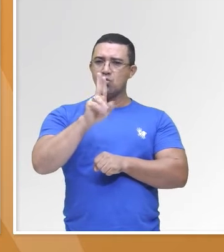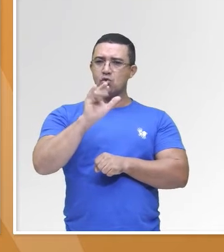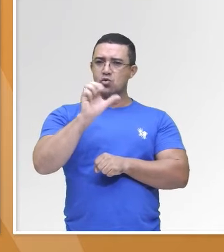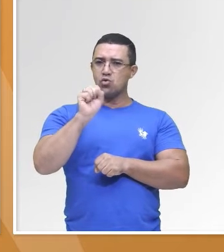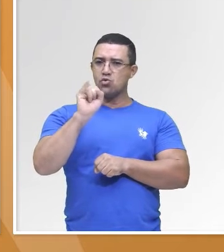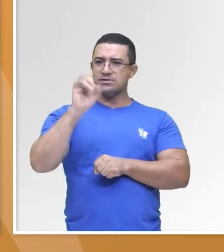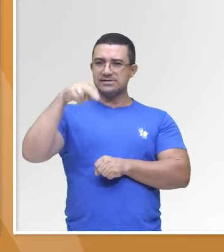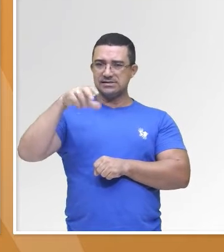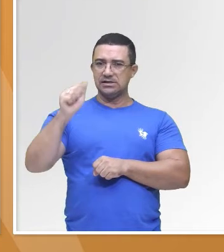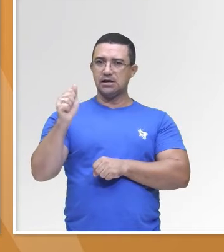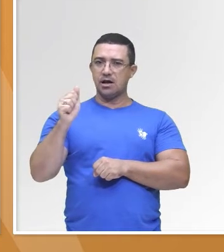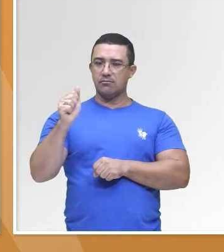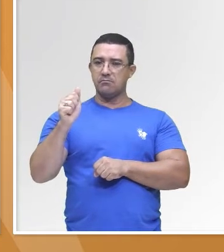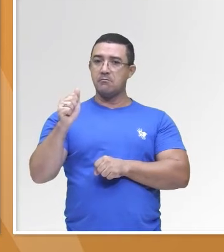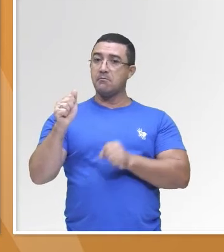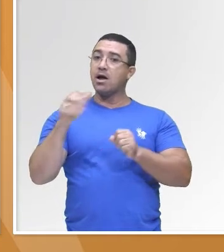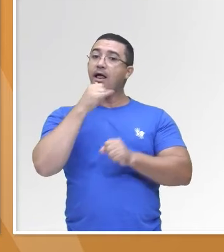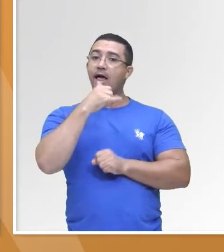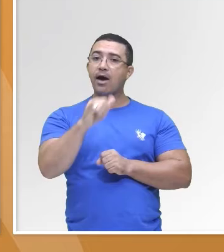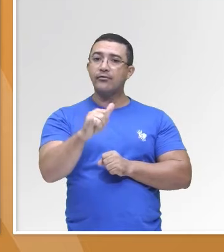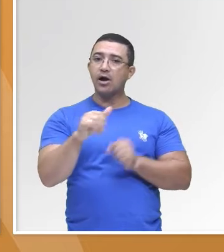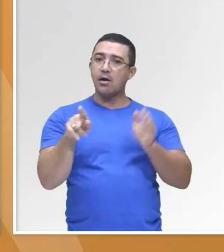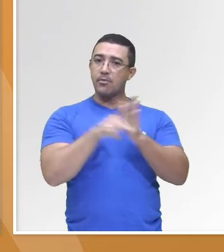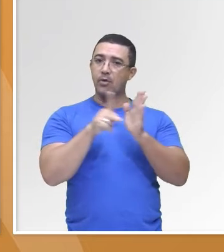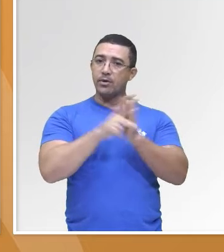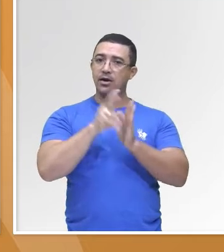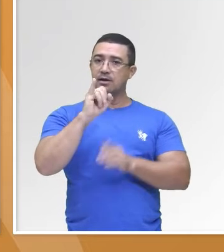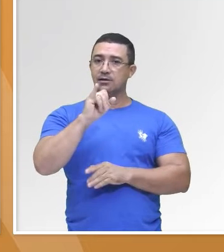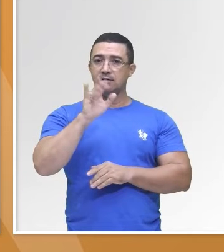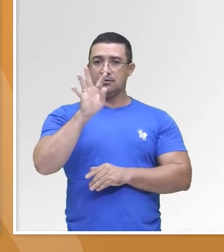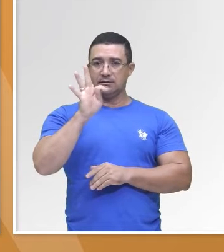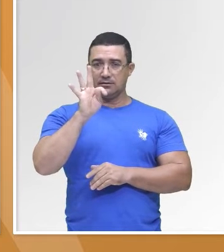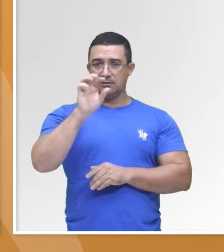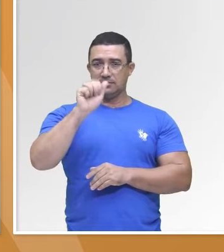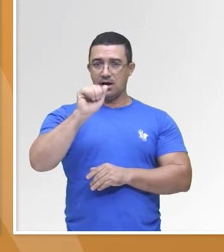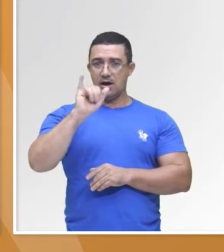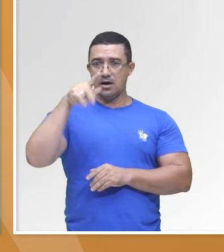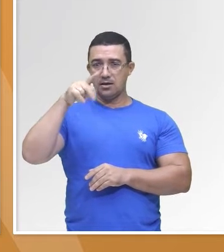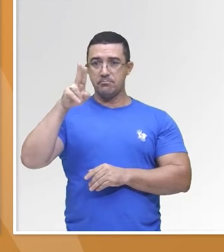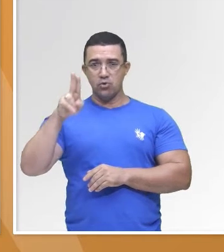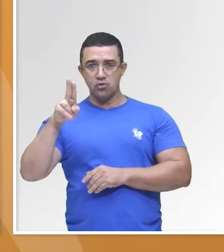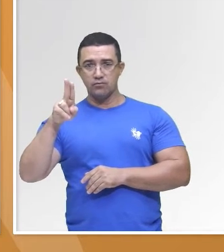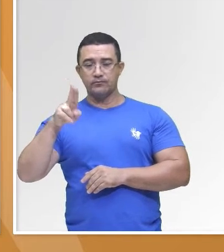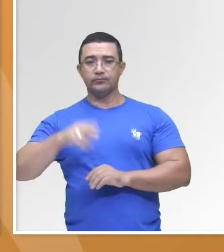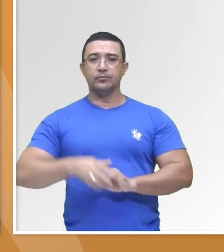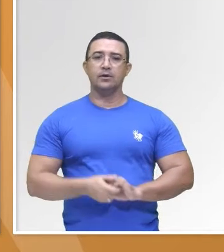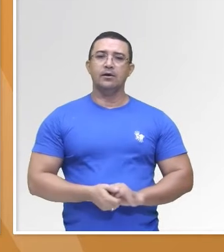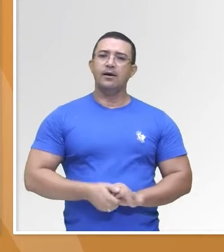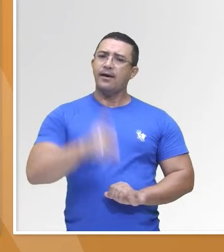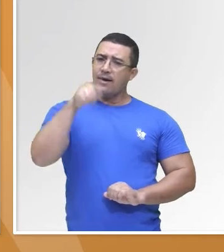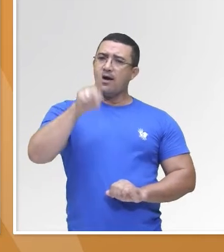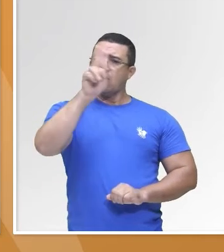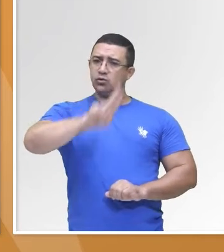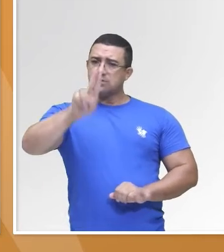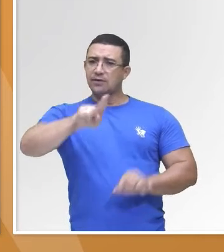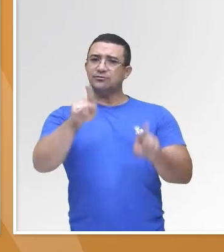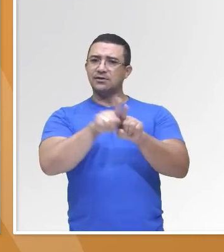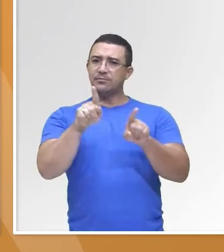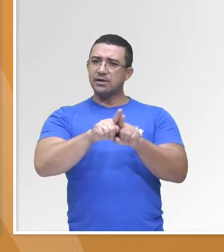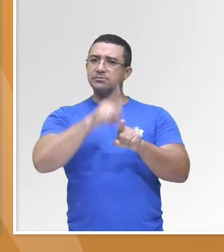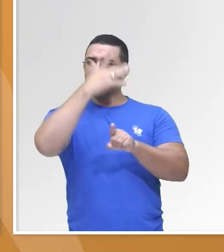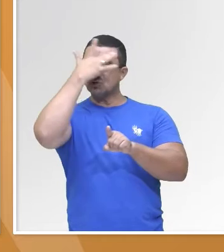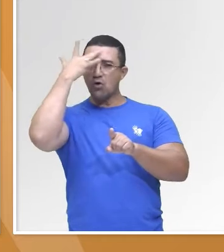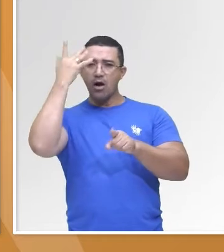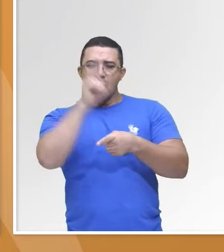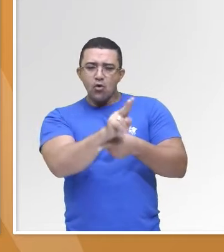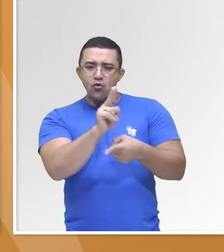hidrelétrica de Itaipu, tá? Mas além da geração de energia, esse rio também vai ser utilizado para irrigação